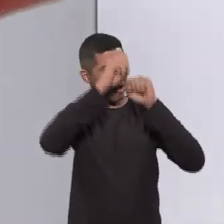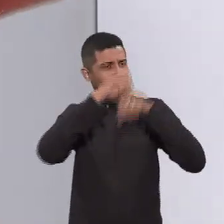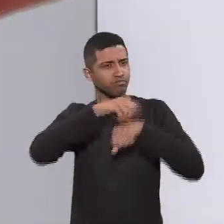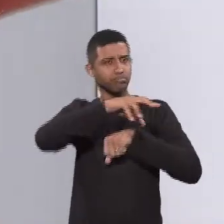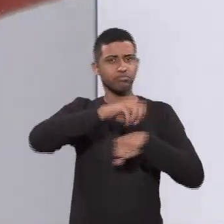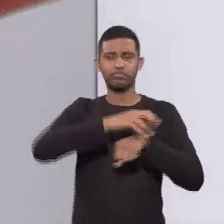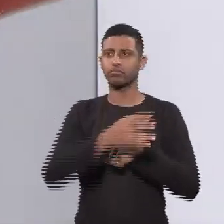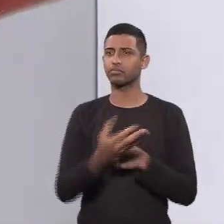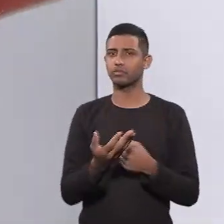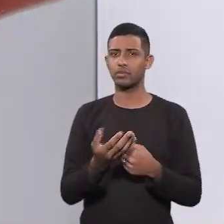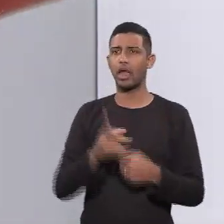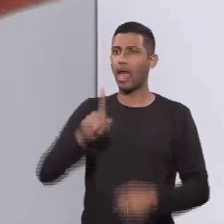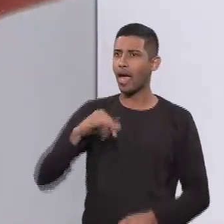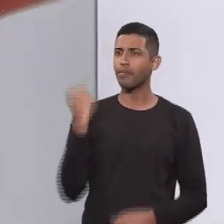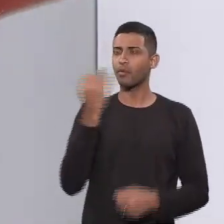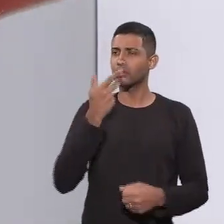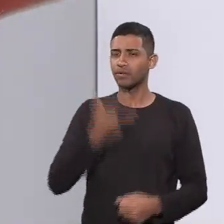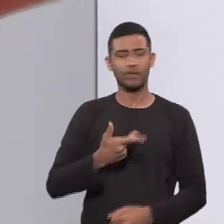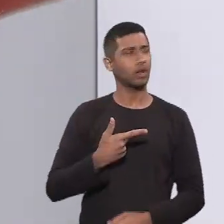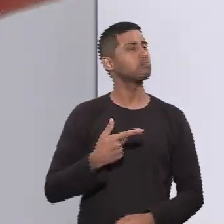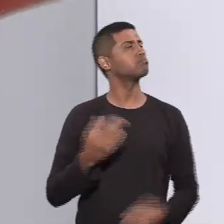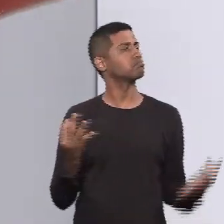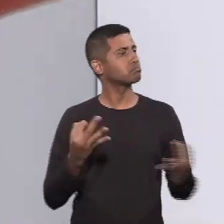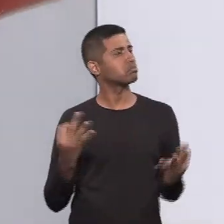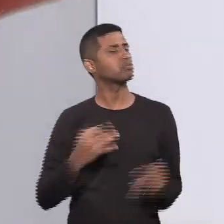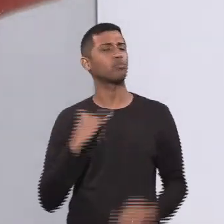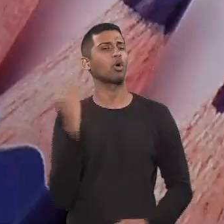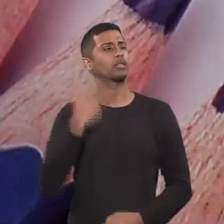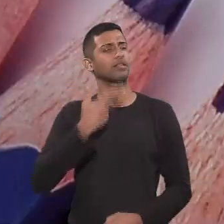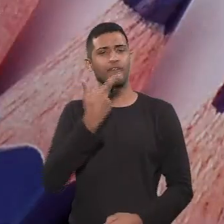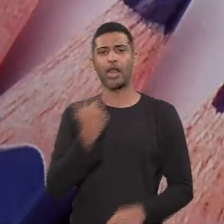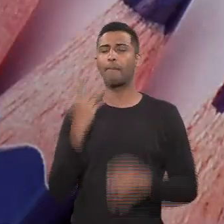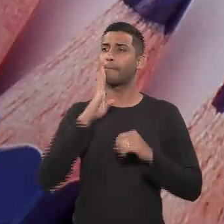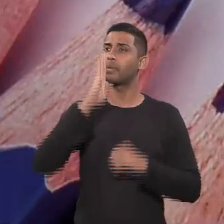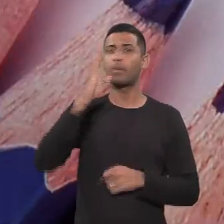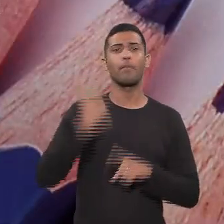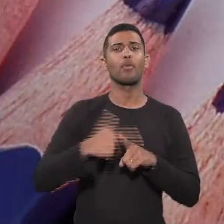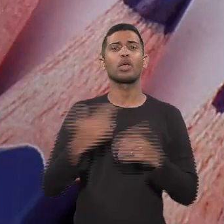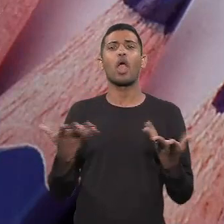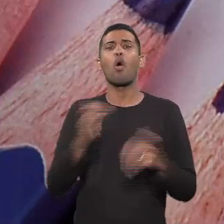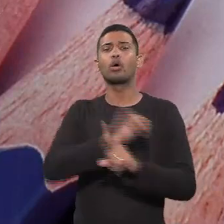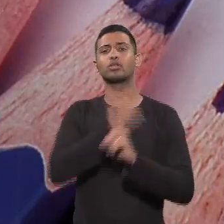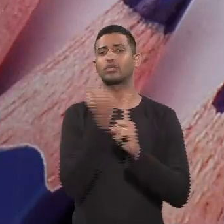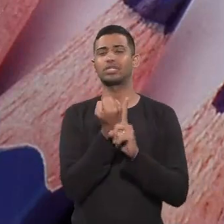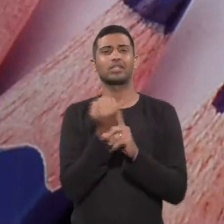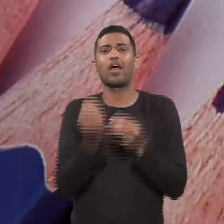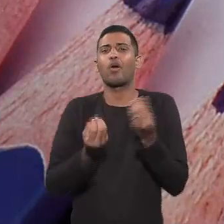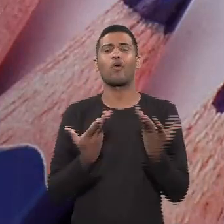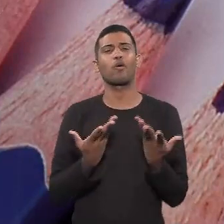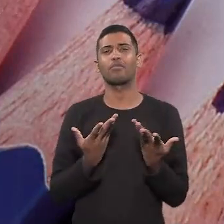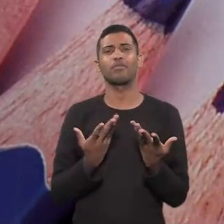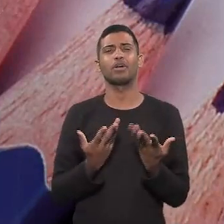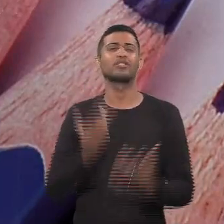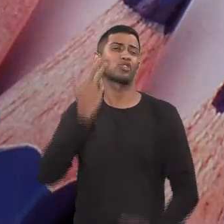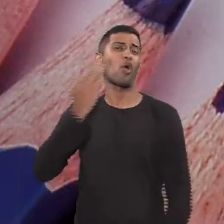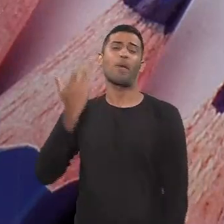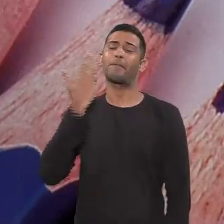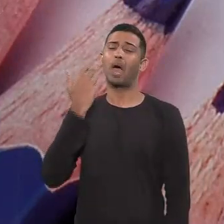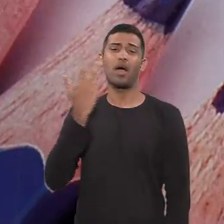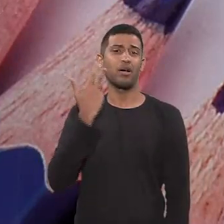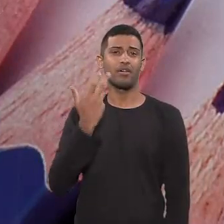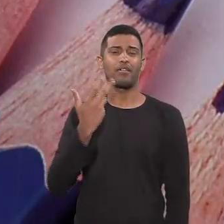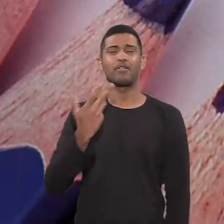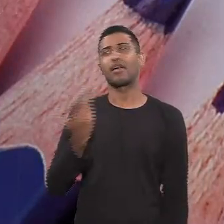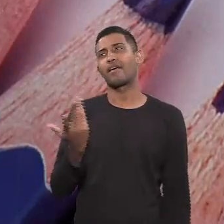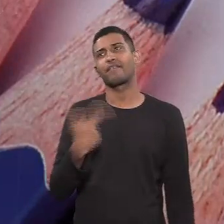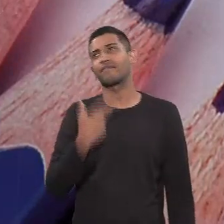Perfeito. E isso é uma coisa que eu acho que é importante se destacar. Não, é importante destacar, principalmente porque a gente está numa sociedade em que é comum,